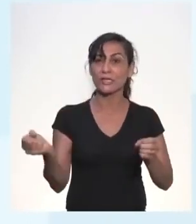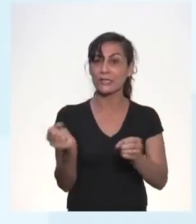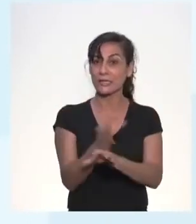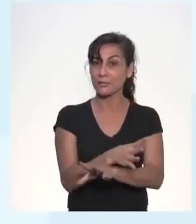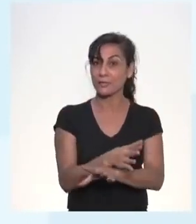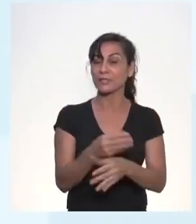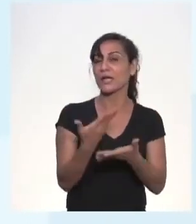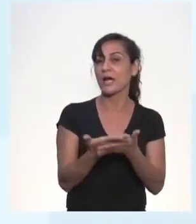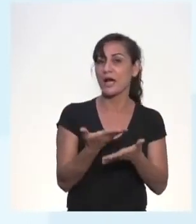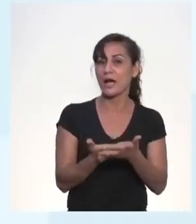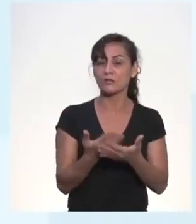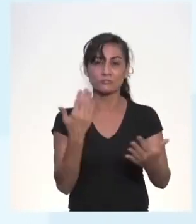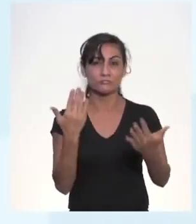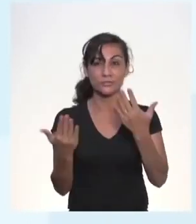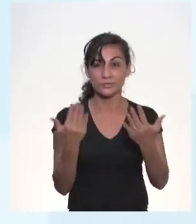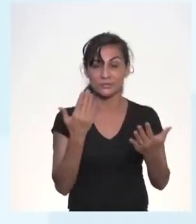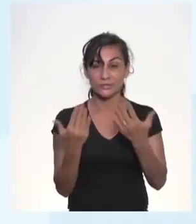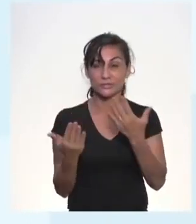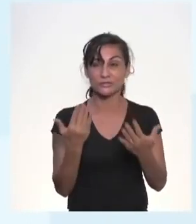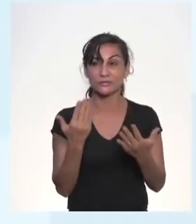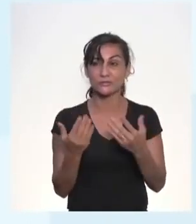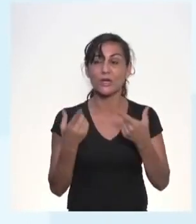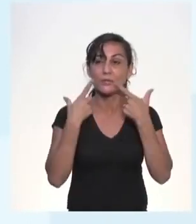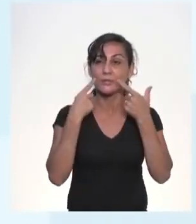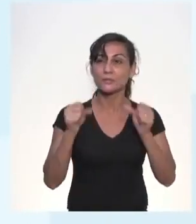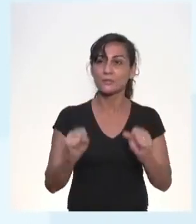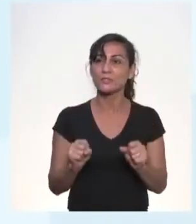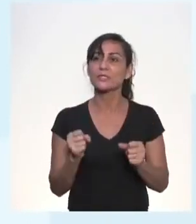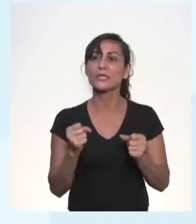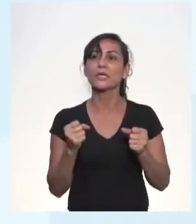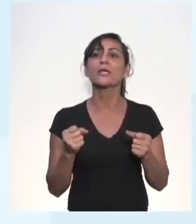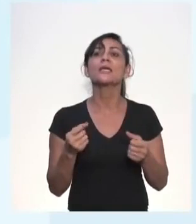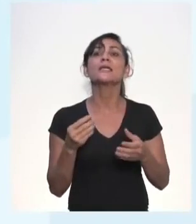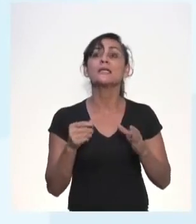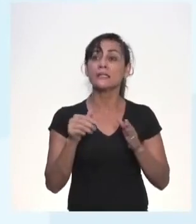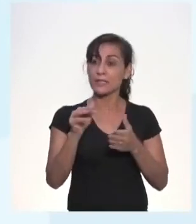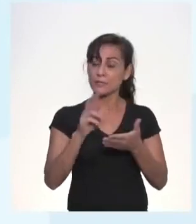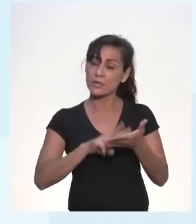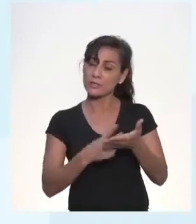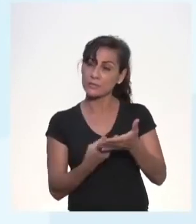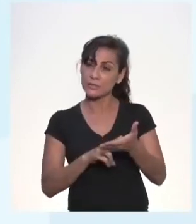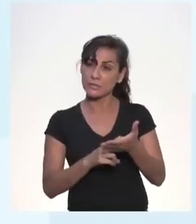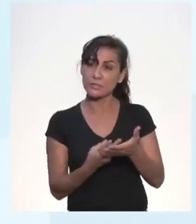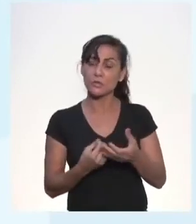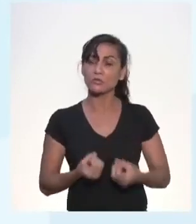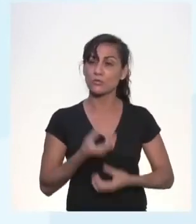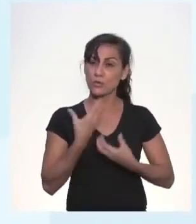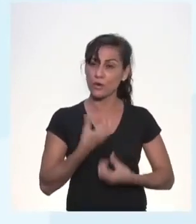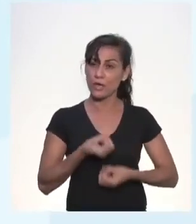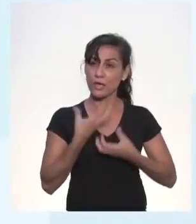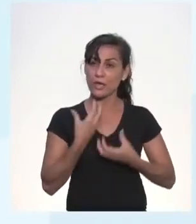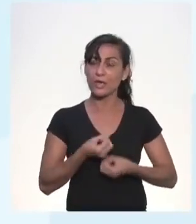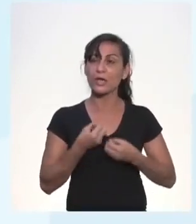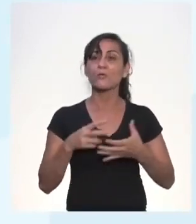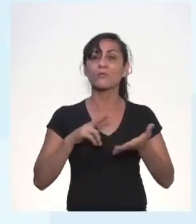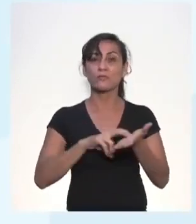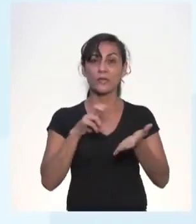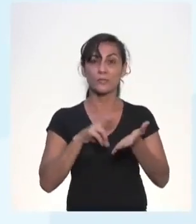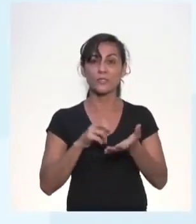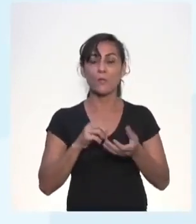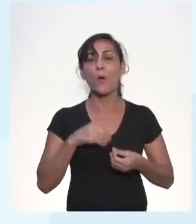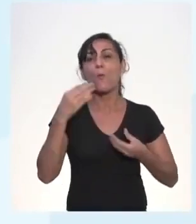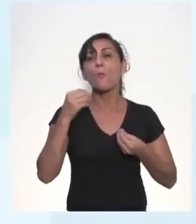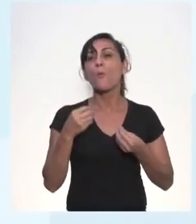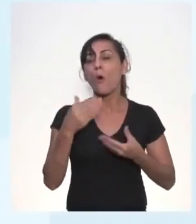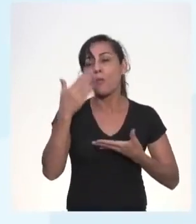recursos linguísticos e efeito comparativo para estabelecer expressividade no poema, interpretação do poema a partir de escolhas vocabulares do autor. Muito obrigado a